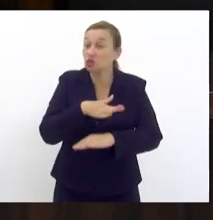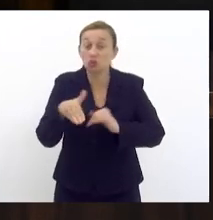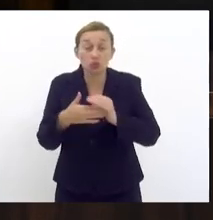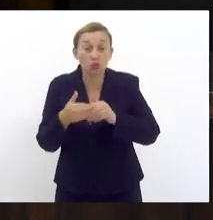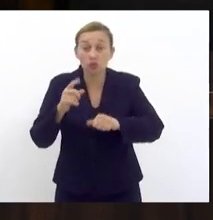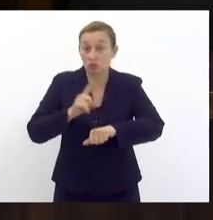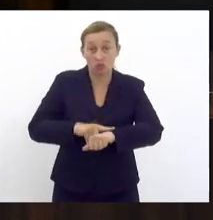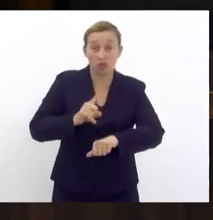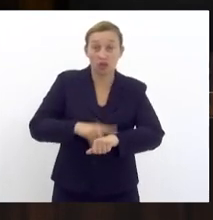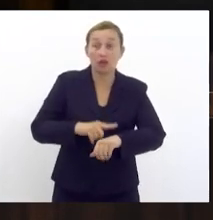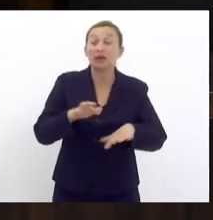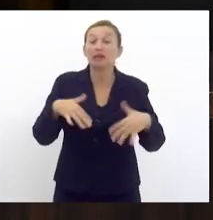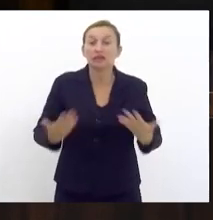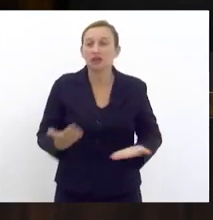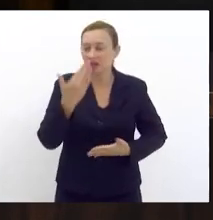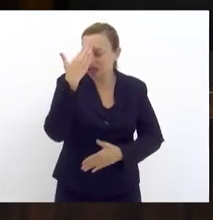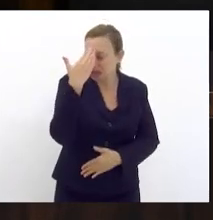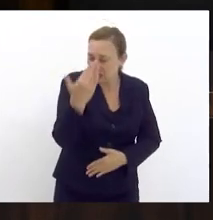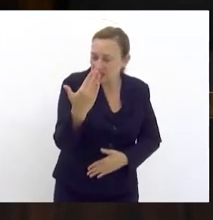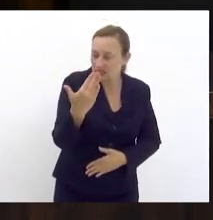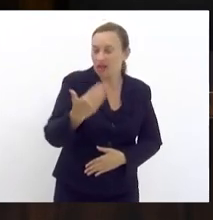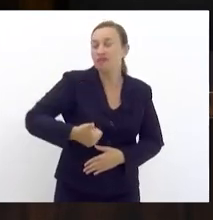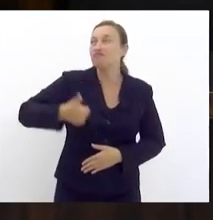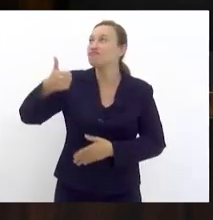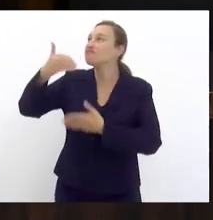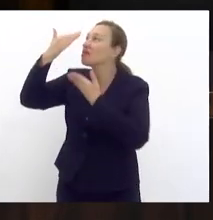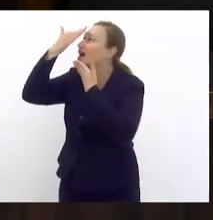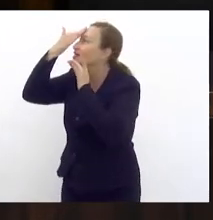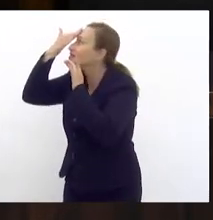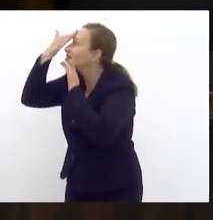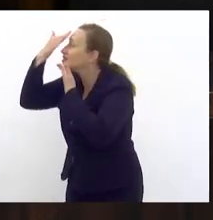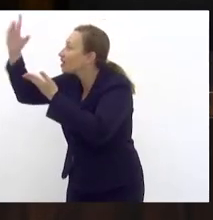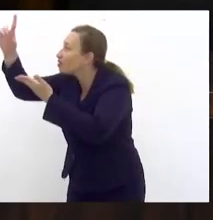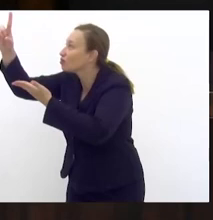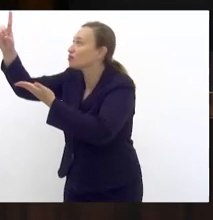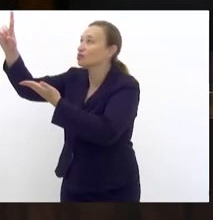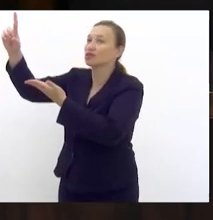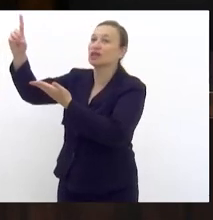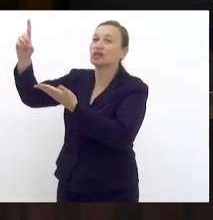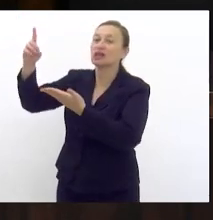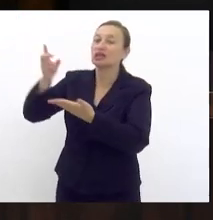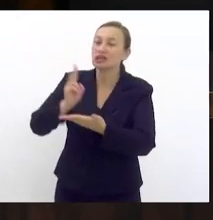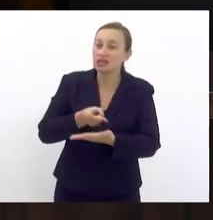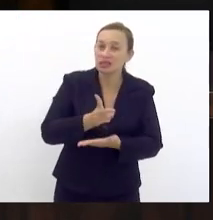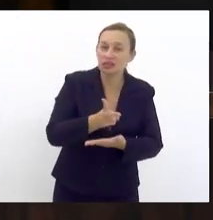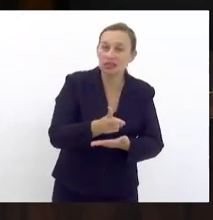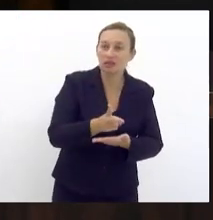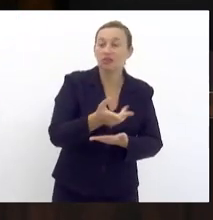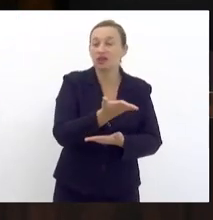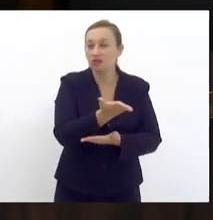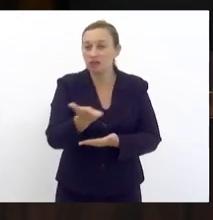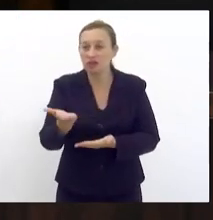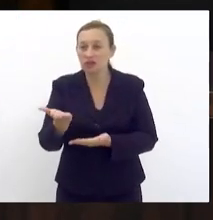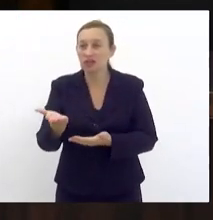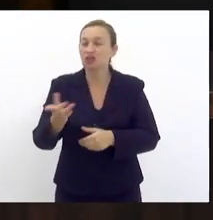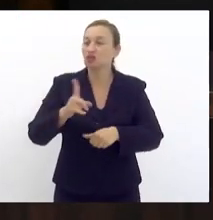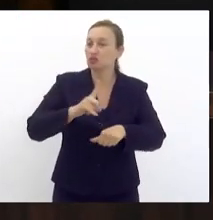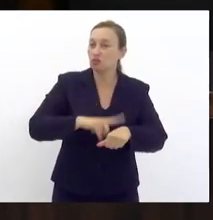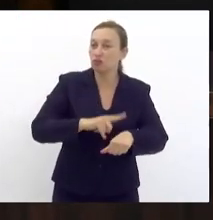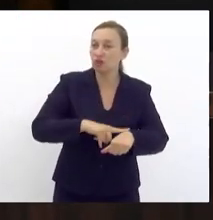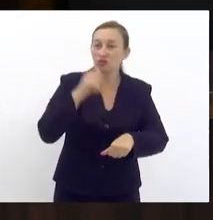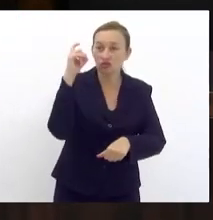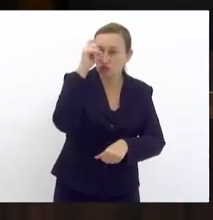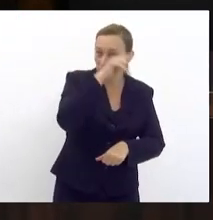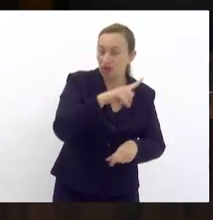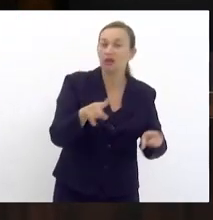momento. Eu tenho que agradecer muito primeiramente a Deus e agradecer ele em todo momento de várias coisas que aconteceu, como aconteceu